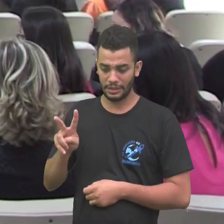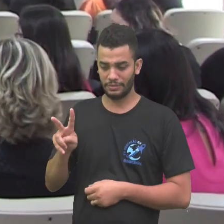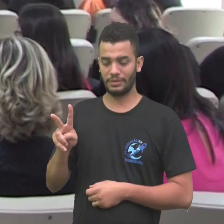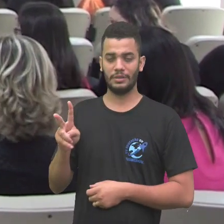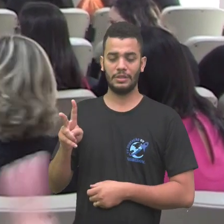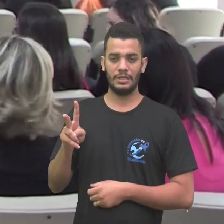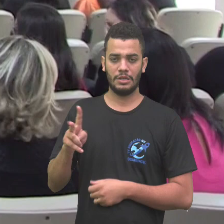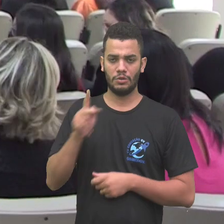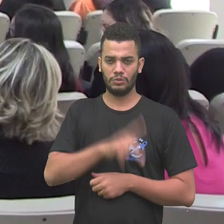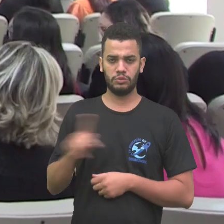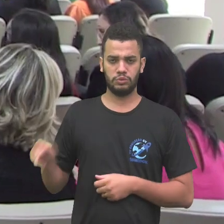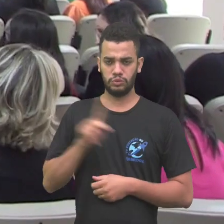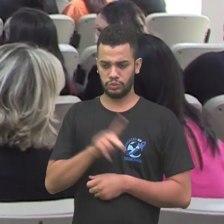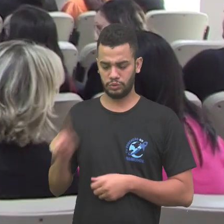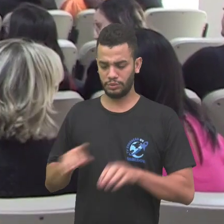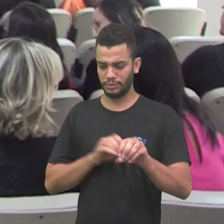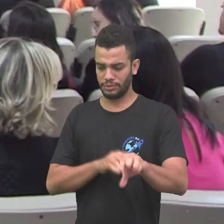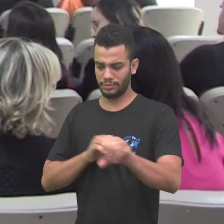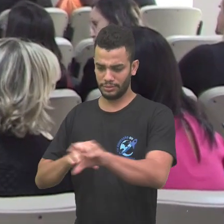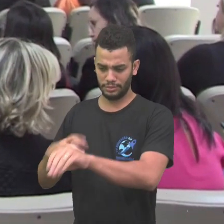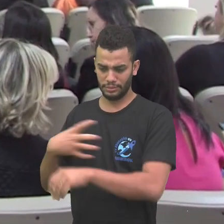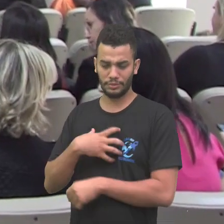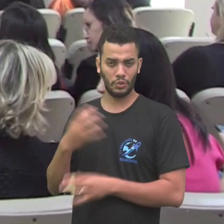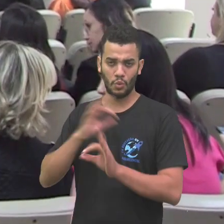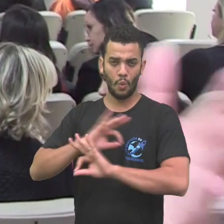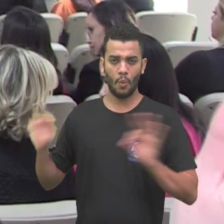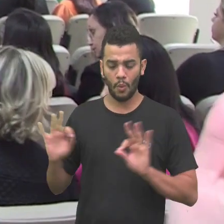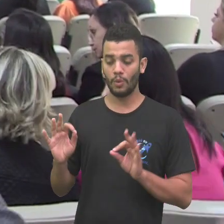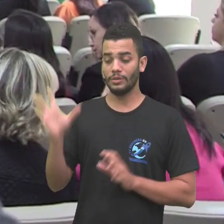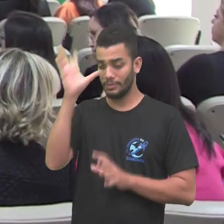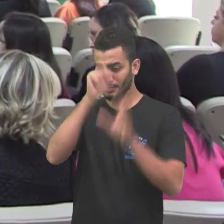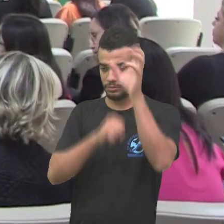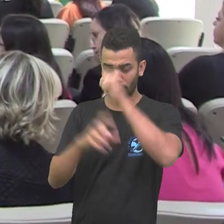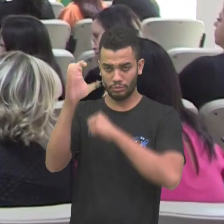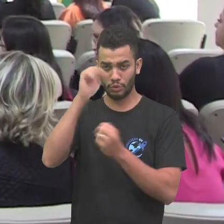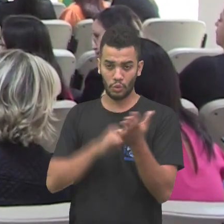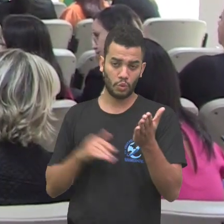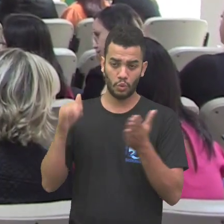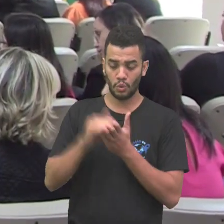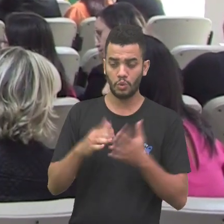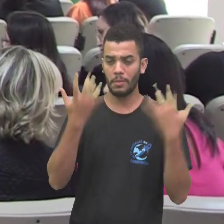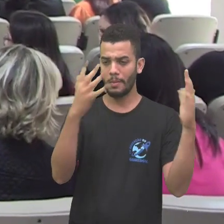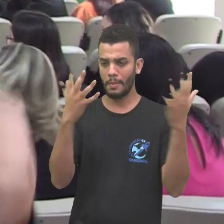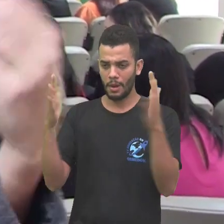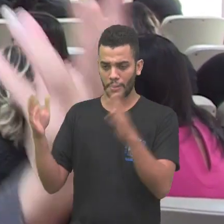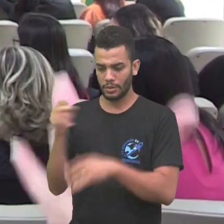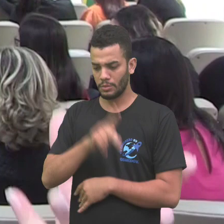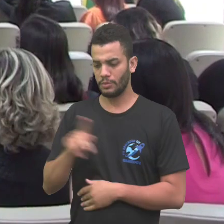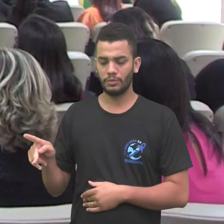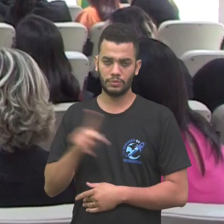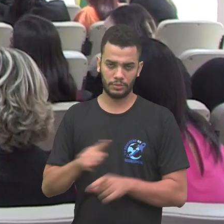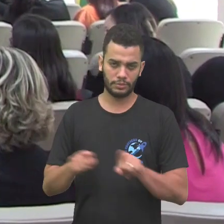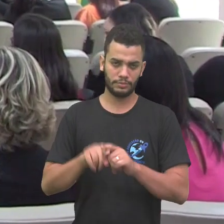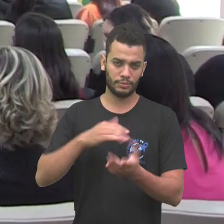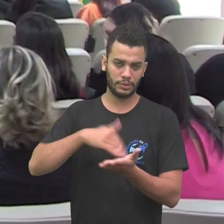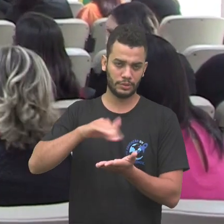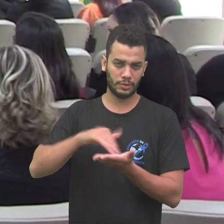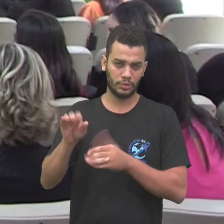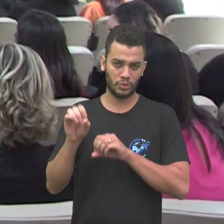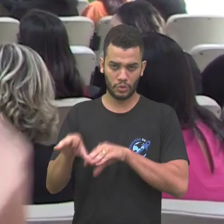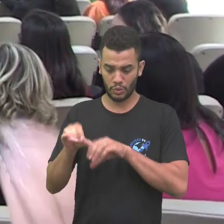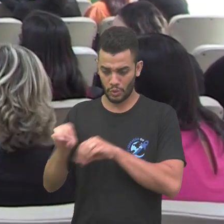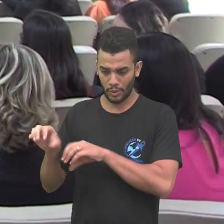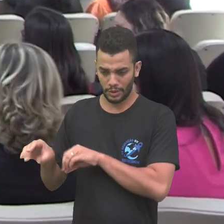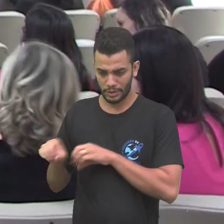beneficiados em todo esse projeto, em todo esse processo de aprendizagem. Então, parabéns, né, a todos os professores envolvidos, à Secretaria de Educação,